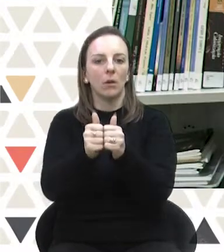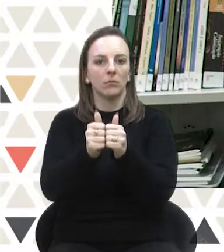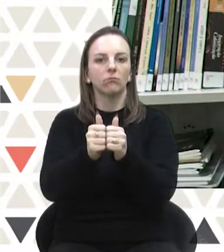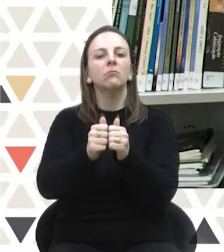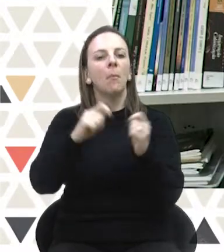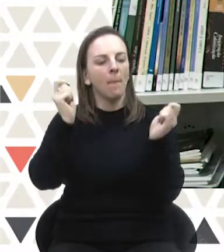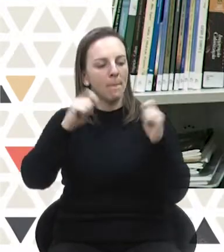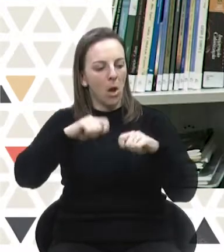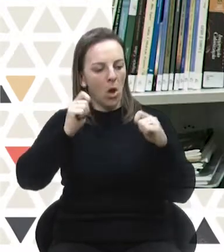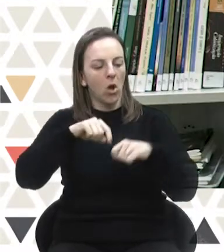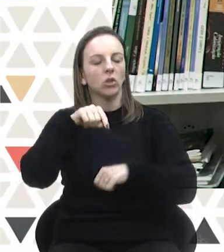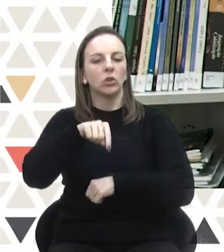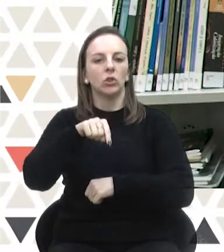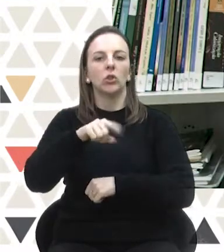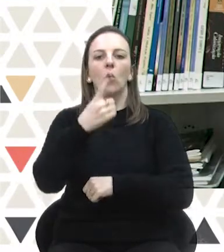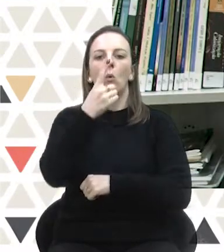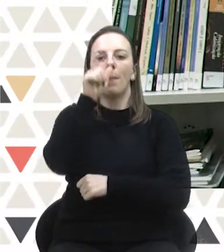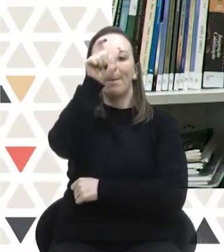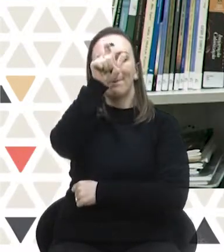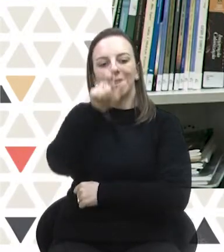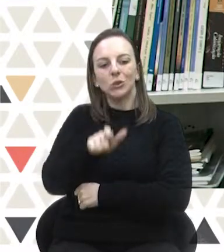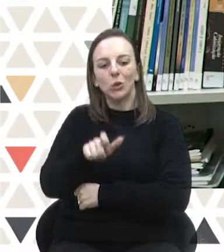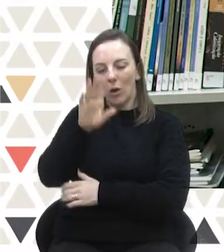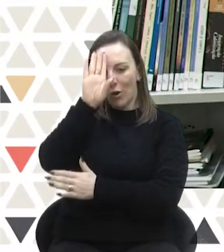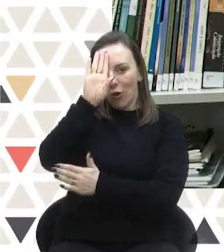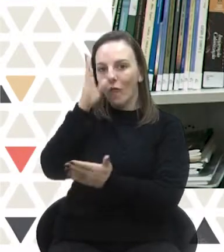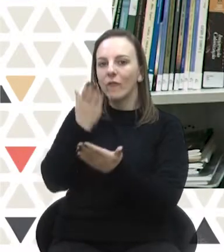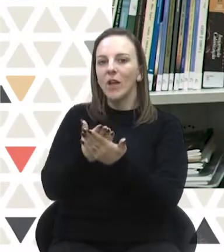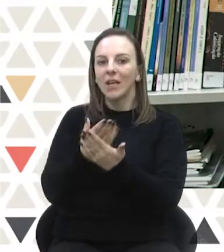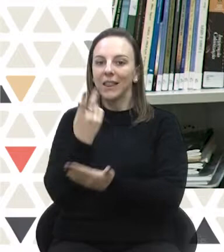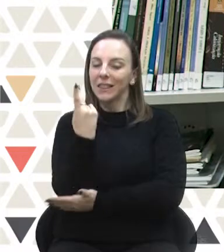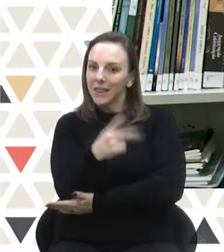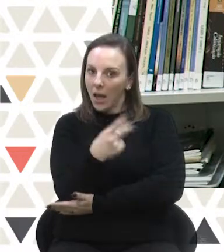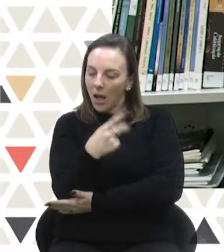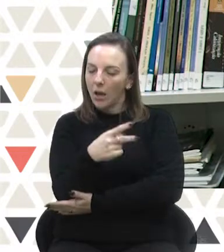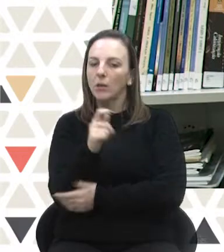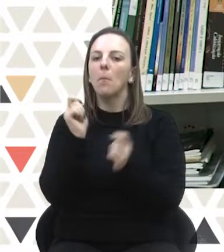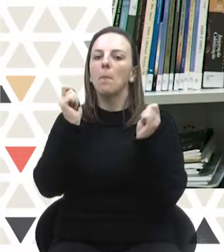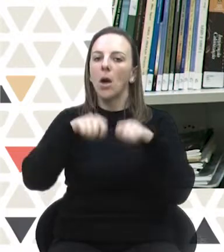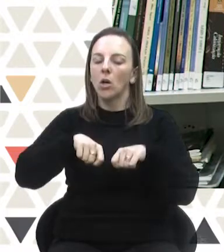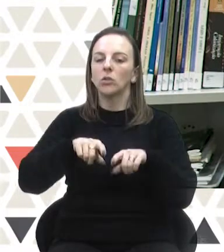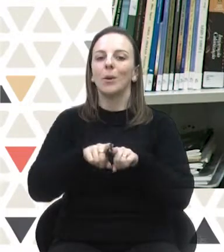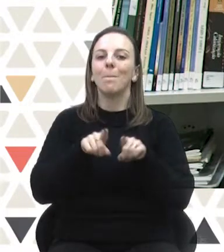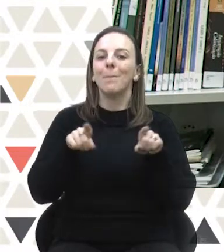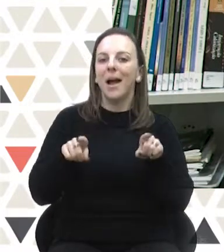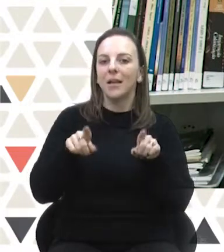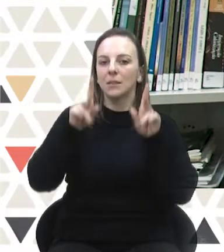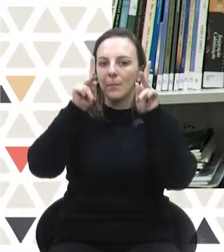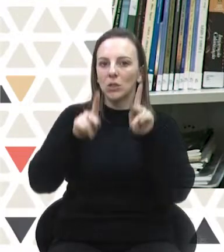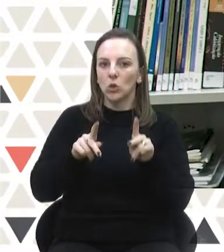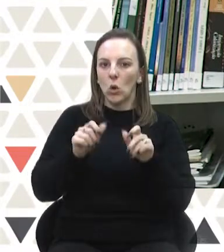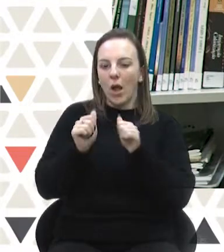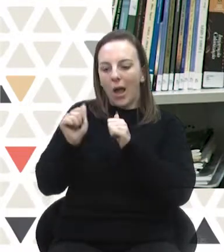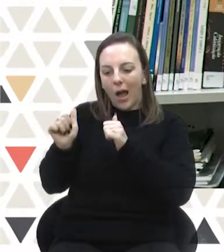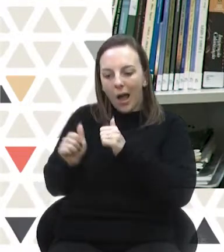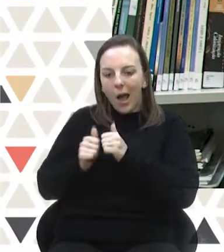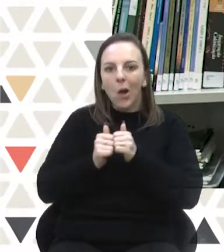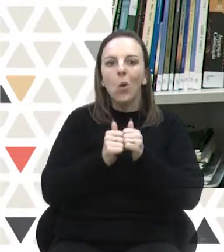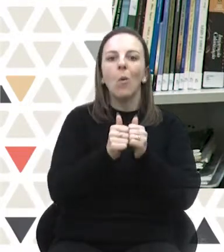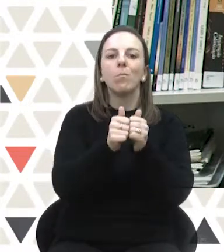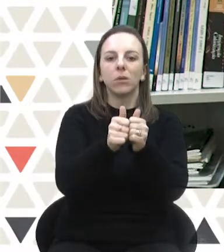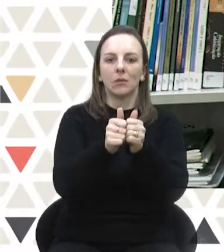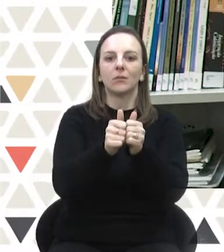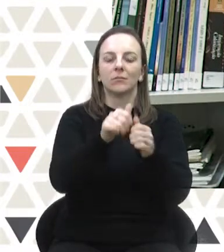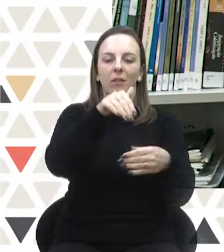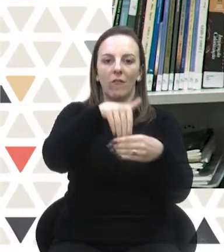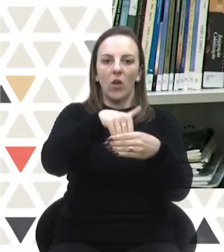pode estar acompanhado na sessão eleitoral por alguém de sua confiança. No entanto, essa pessoa que